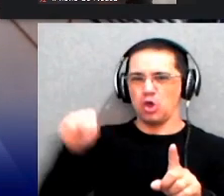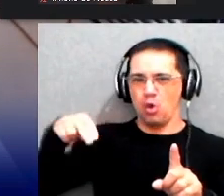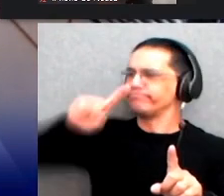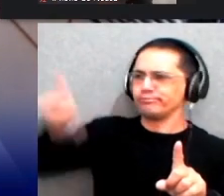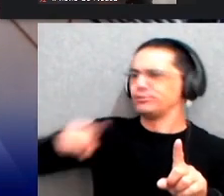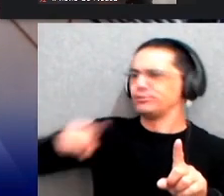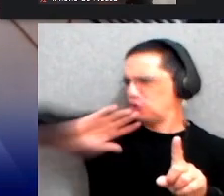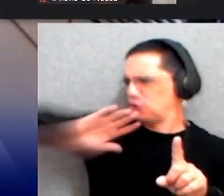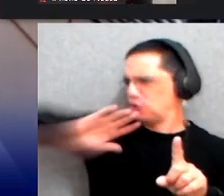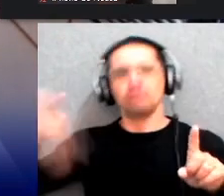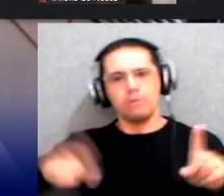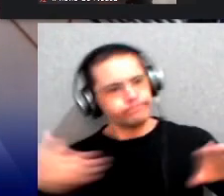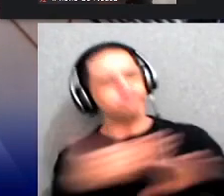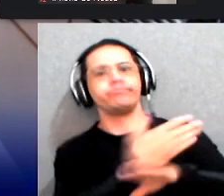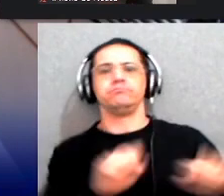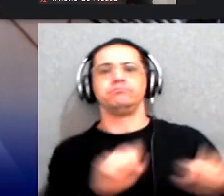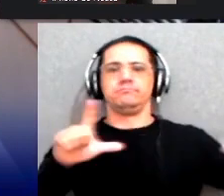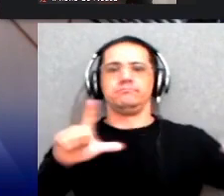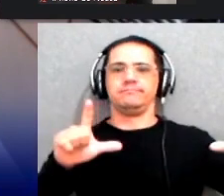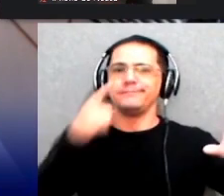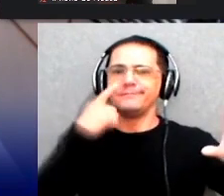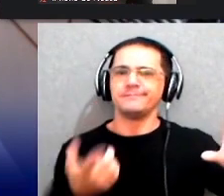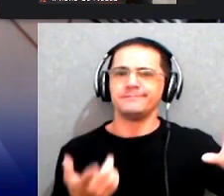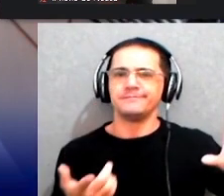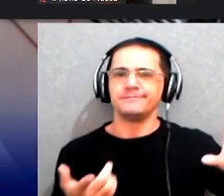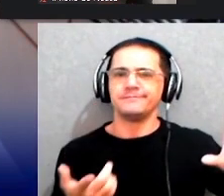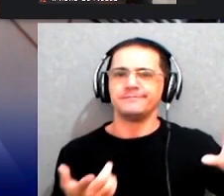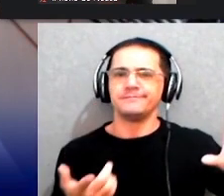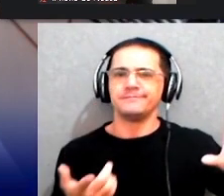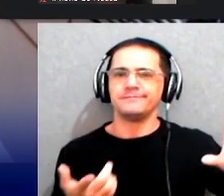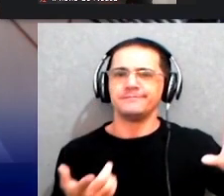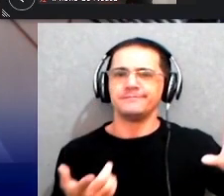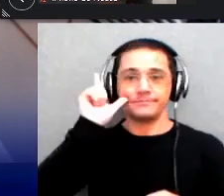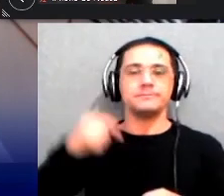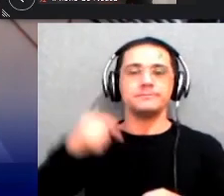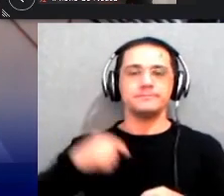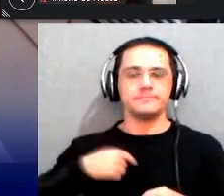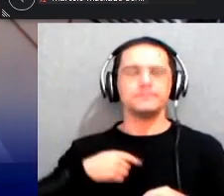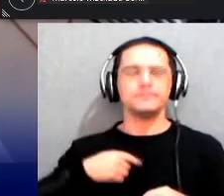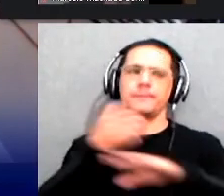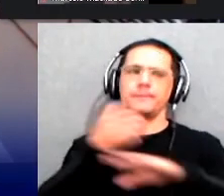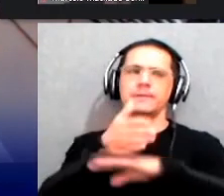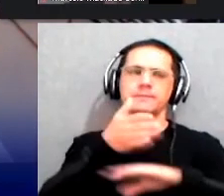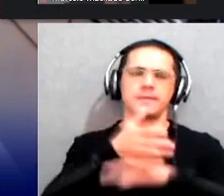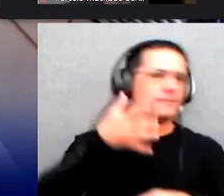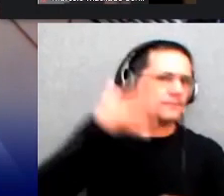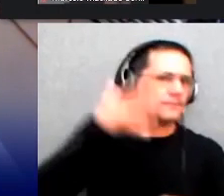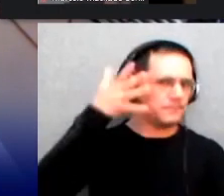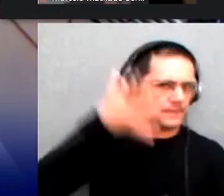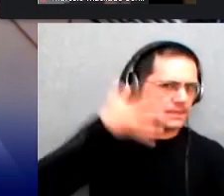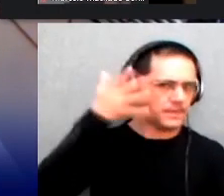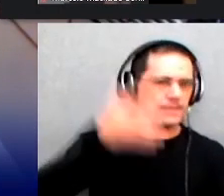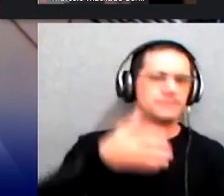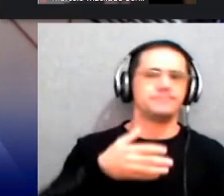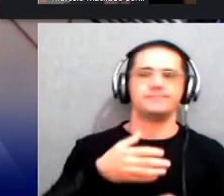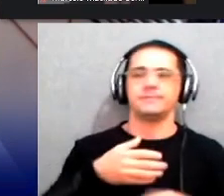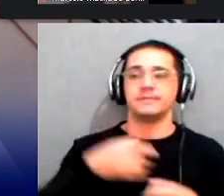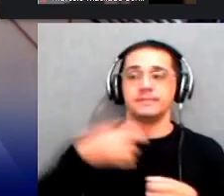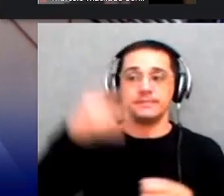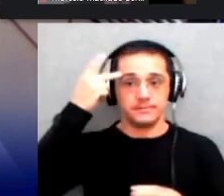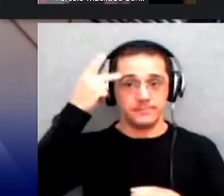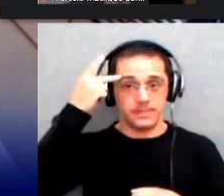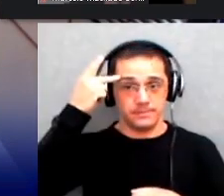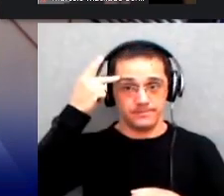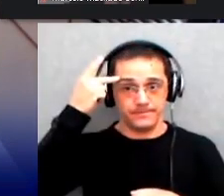defesa. Detalhe, anteontem eu estava dando uma palestra para a Defensoria Pública de Campinas e um defensor me disse que